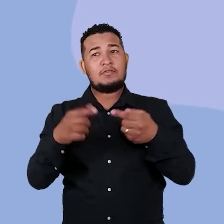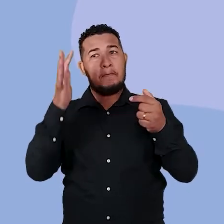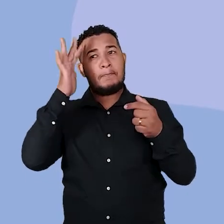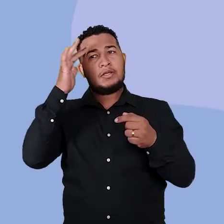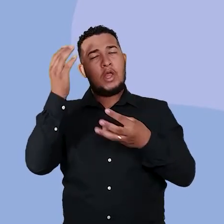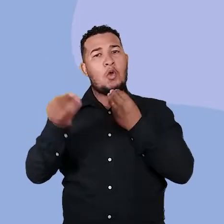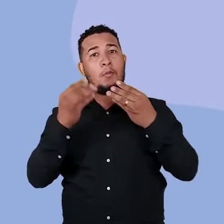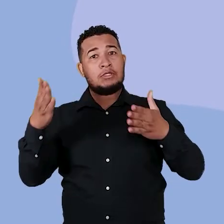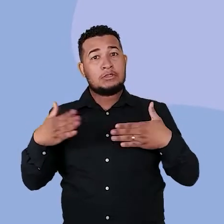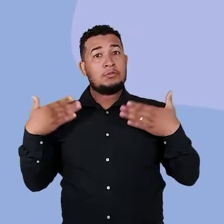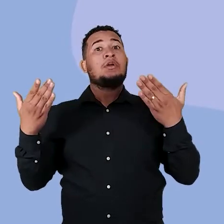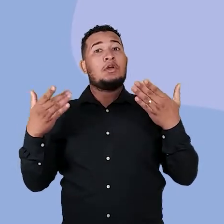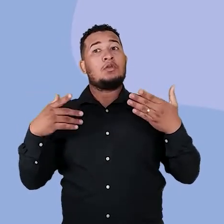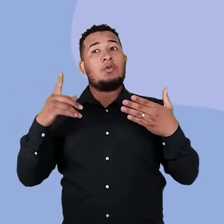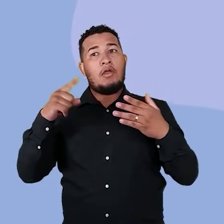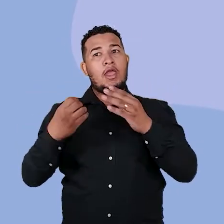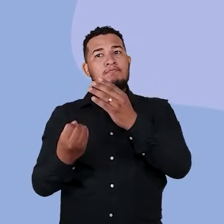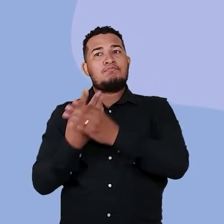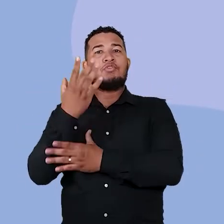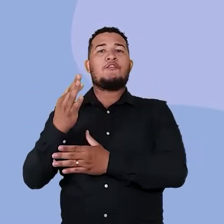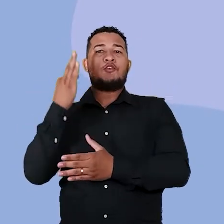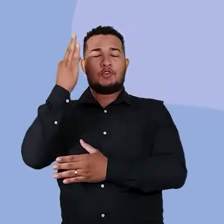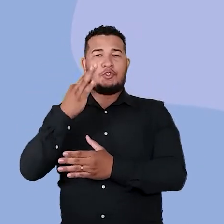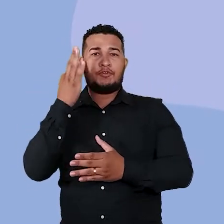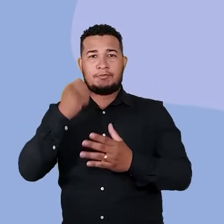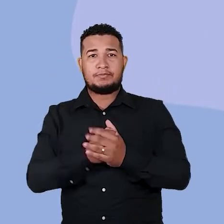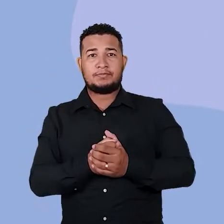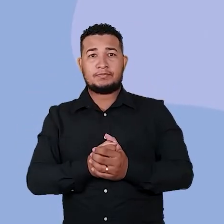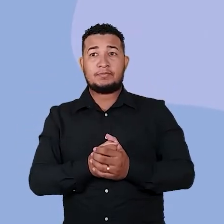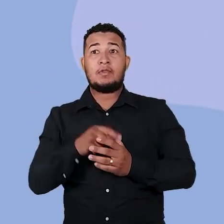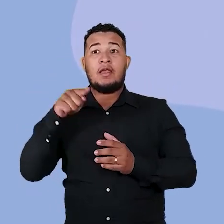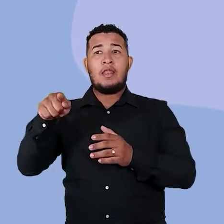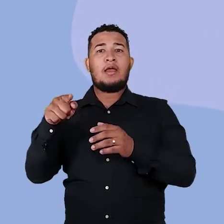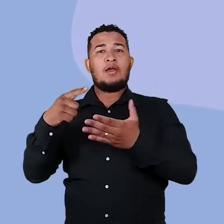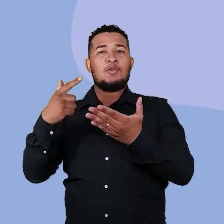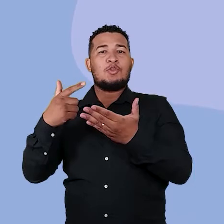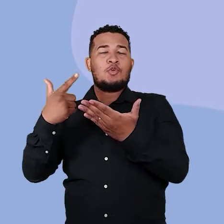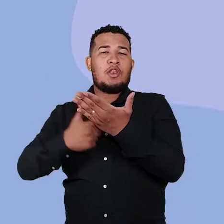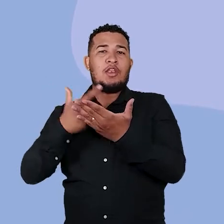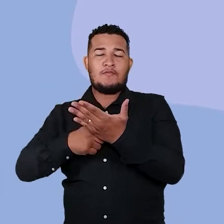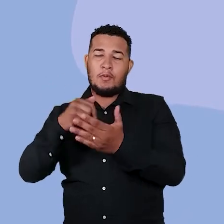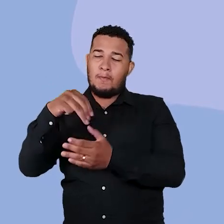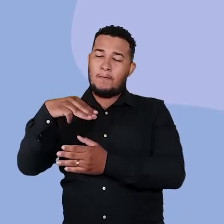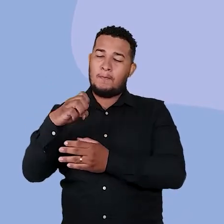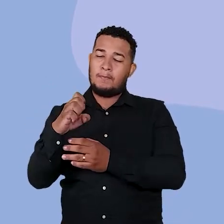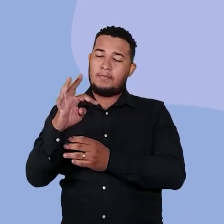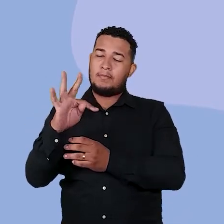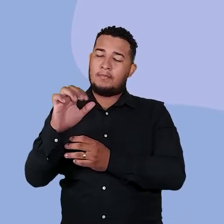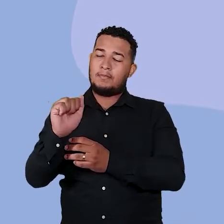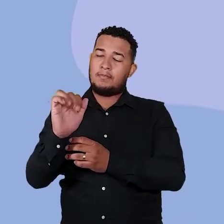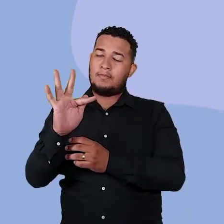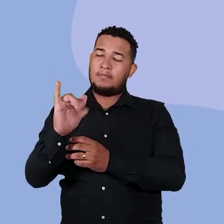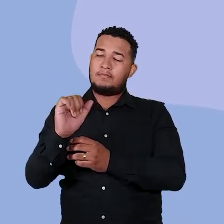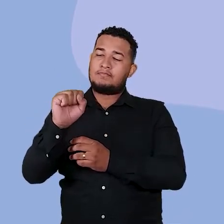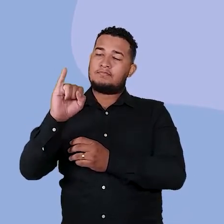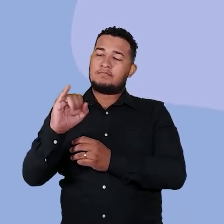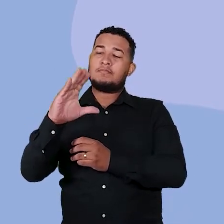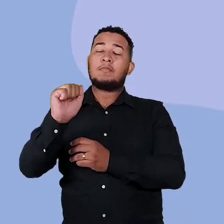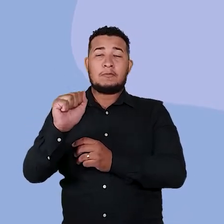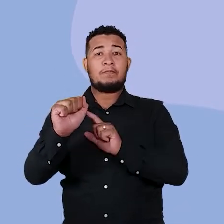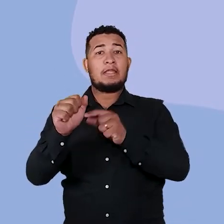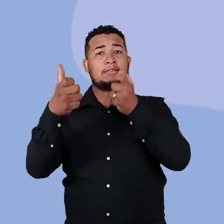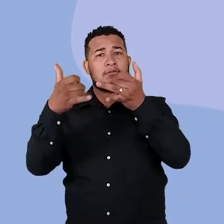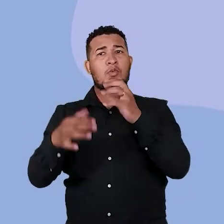vai pensar o espanto como origem da filosofia. Lá na Metafísica, ele vai afirmar